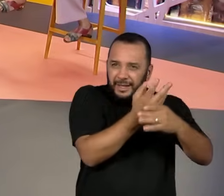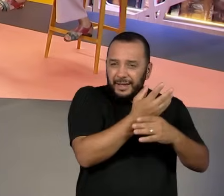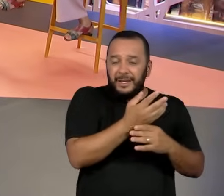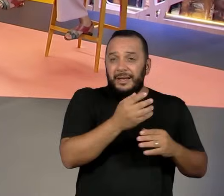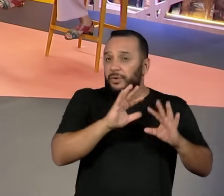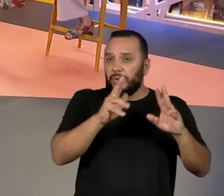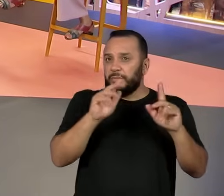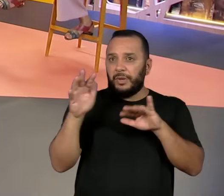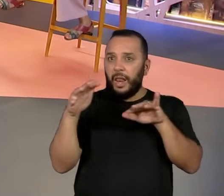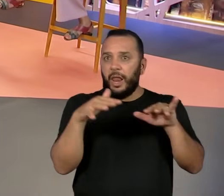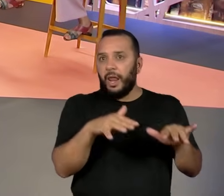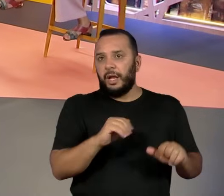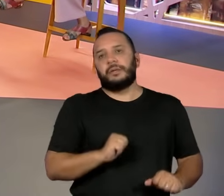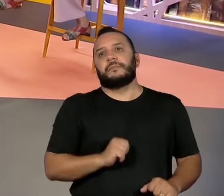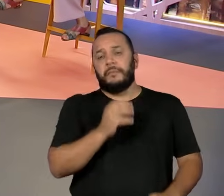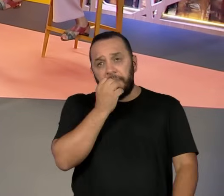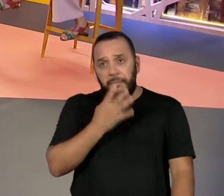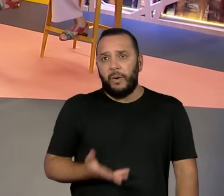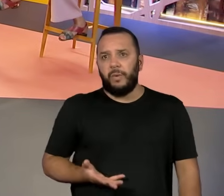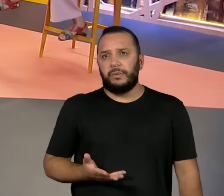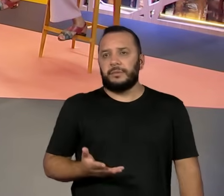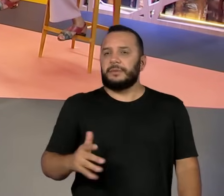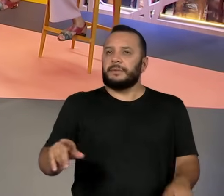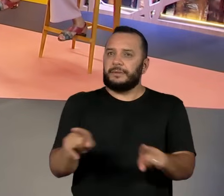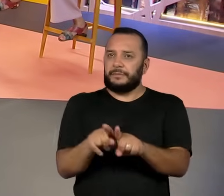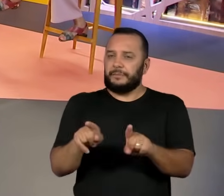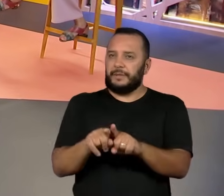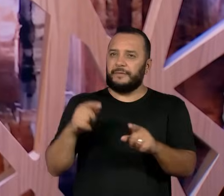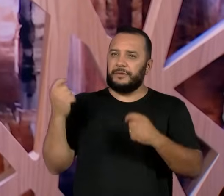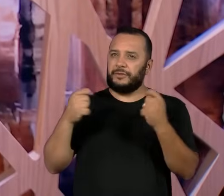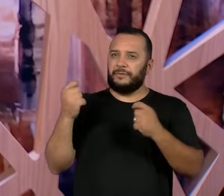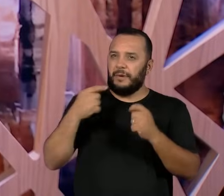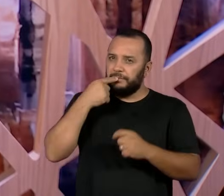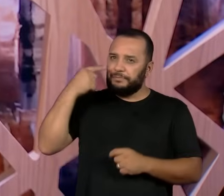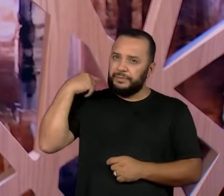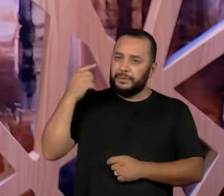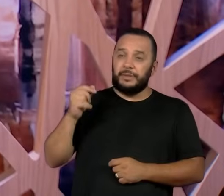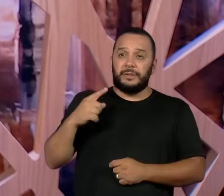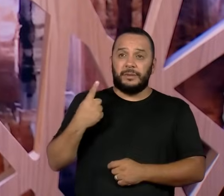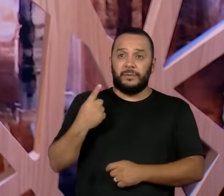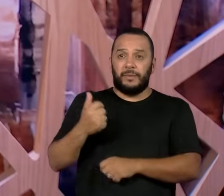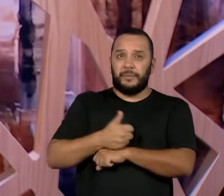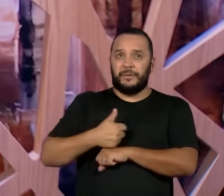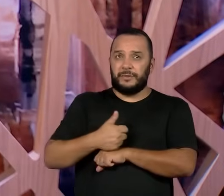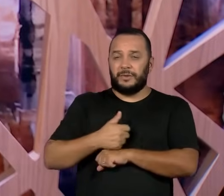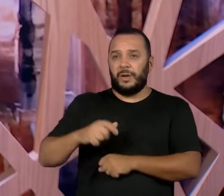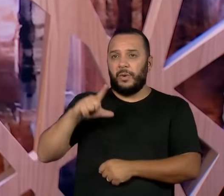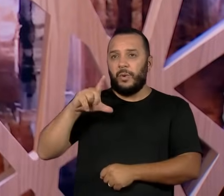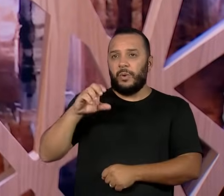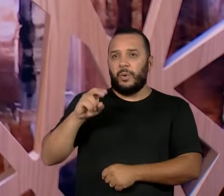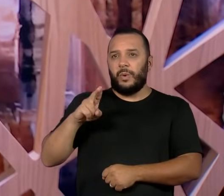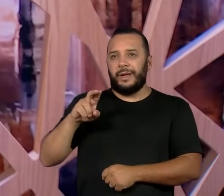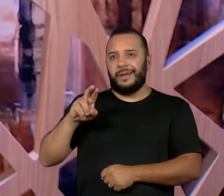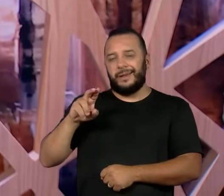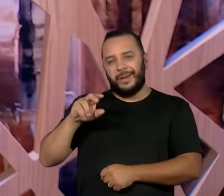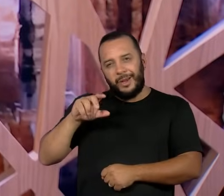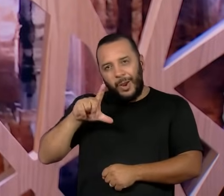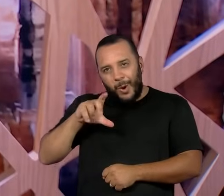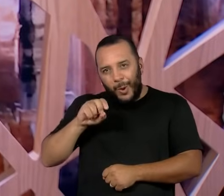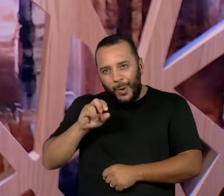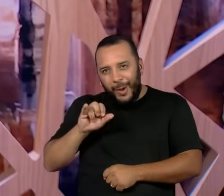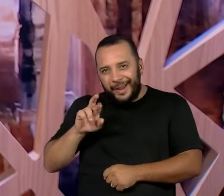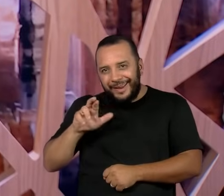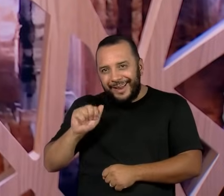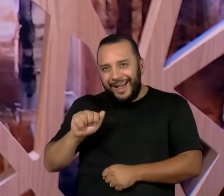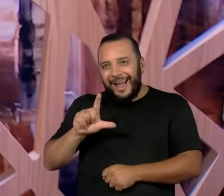atenção, como também recente, no festival que a gente realizou agora, uma profissional que chama Loira Limbal, ela é uma